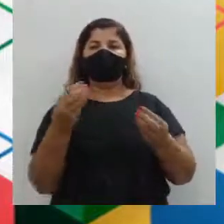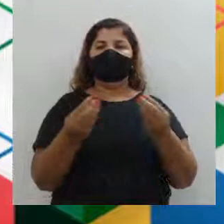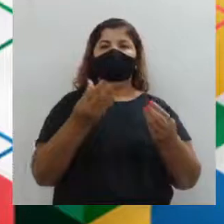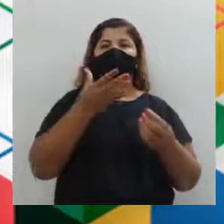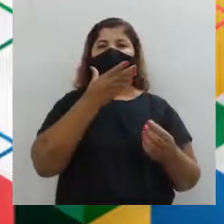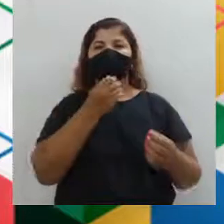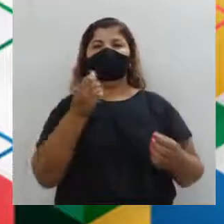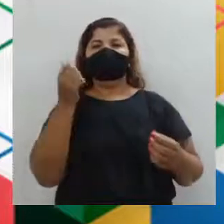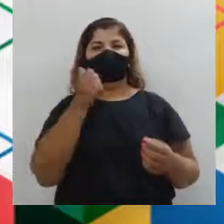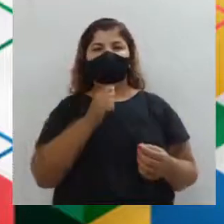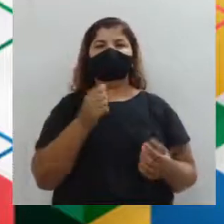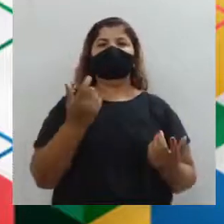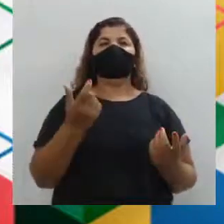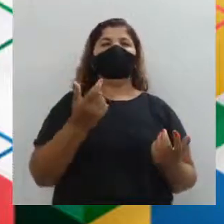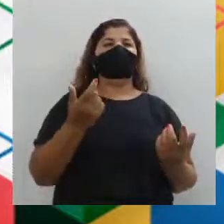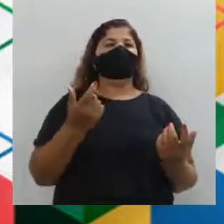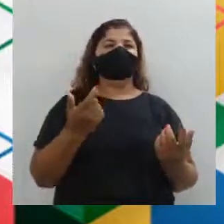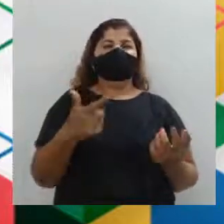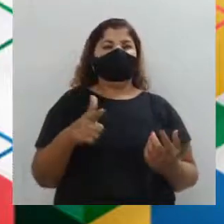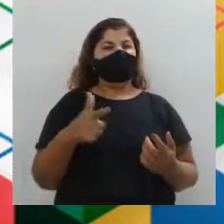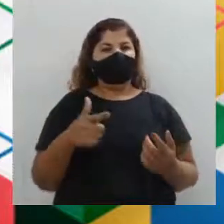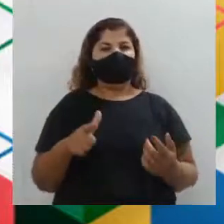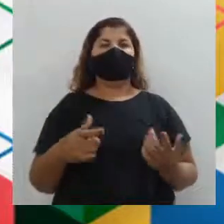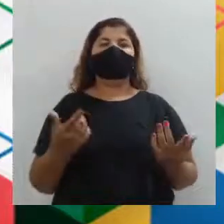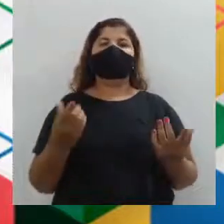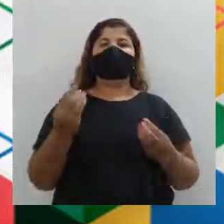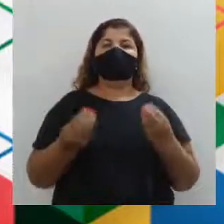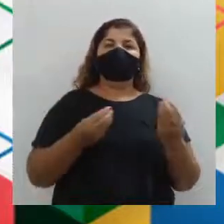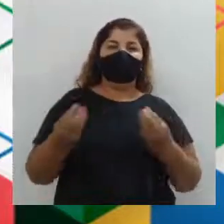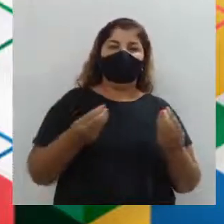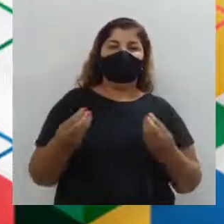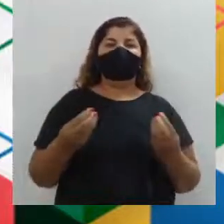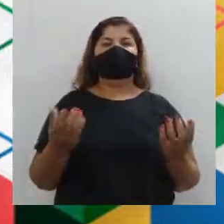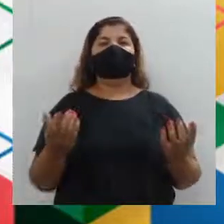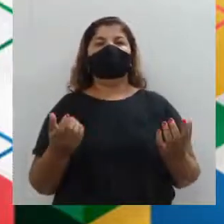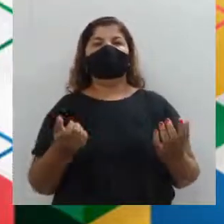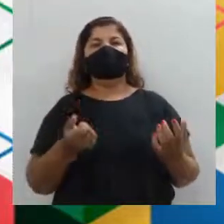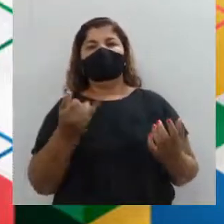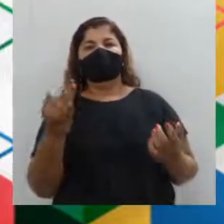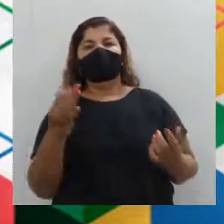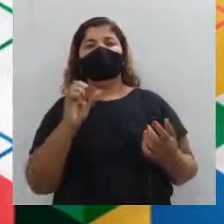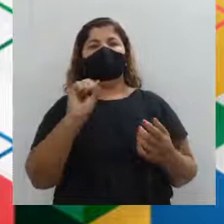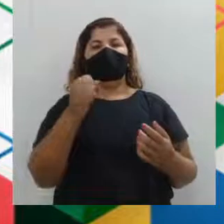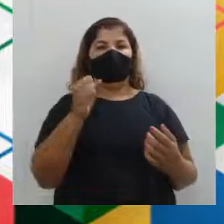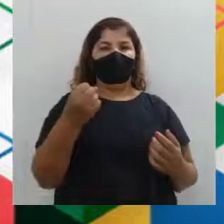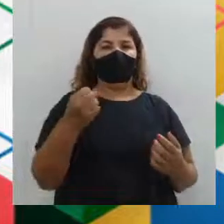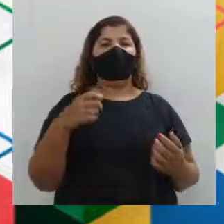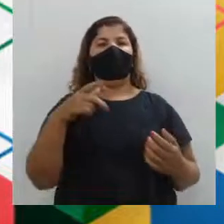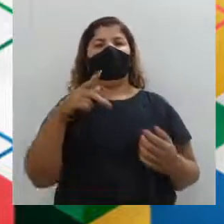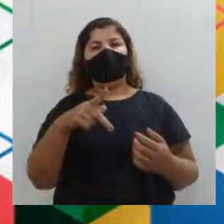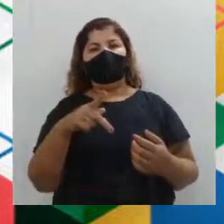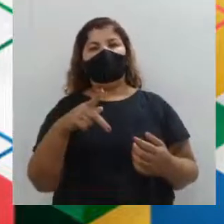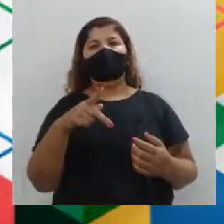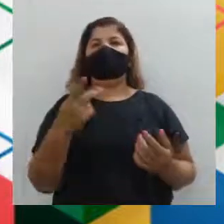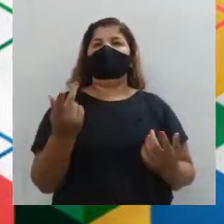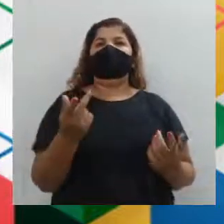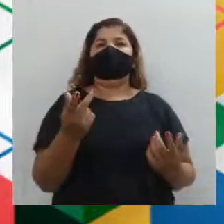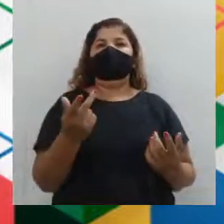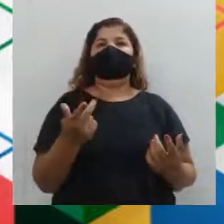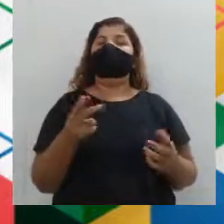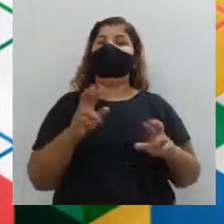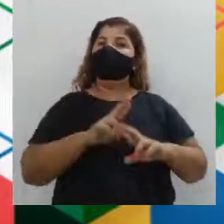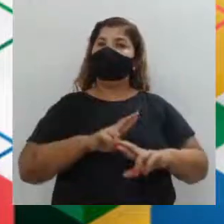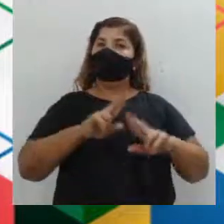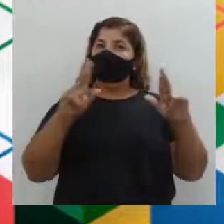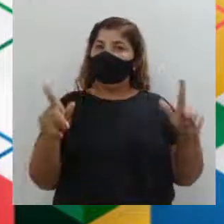né? Masculino, feminino, em número, singular, plural, tá certo? Ao contrário do que